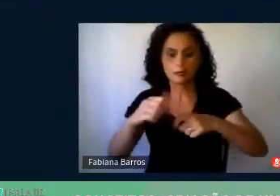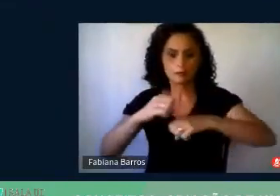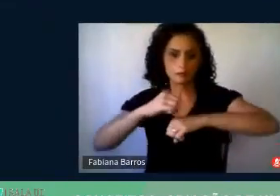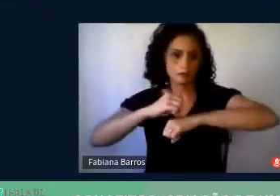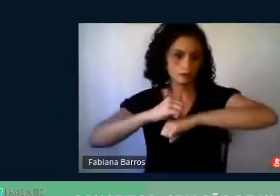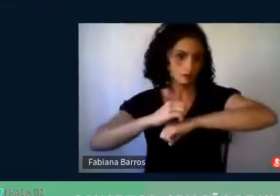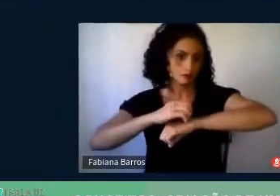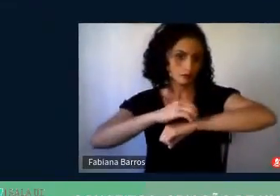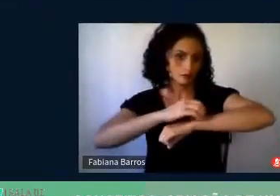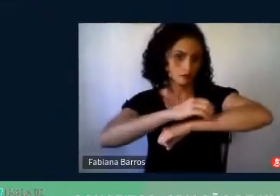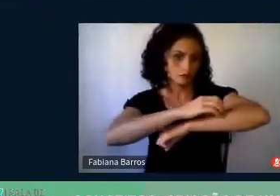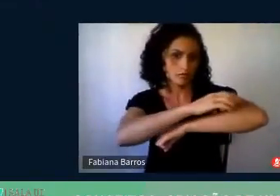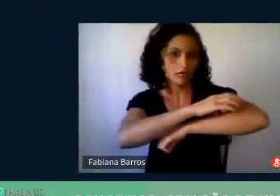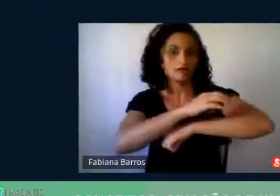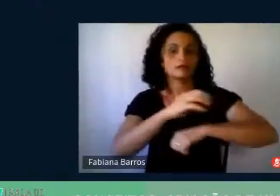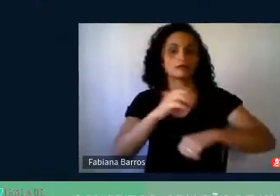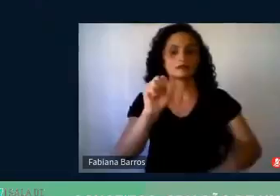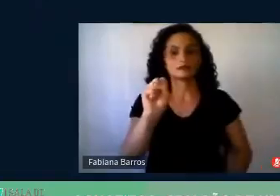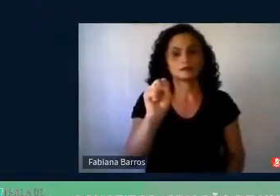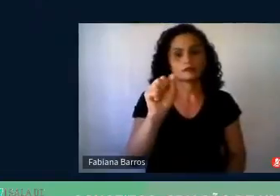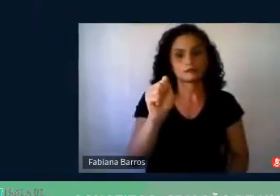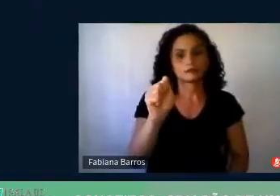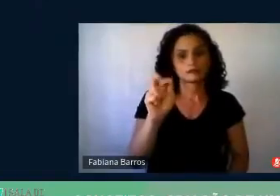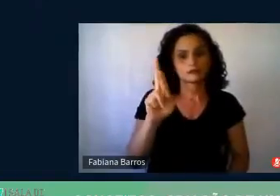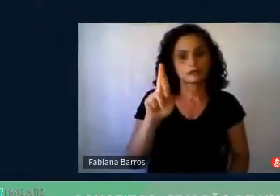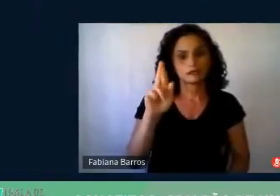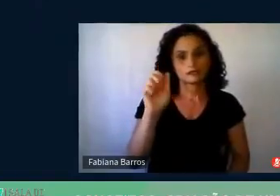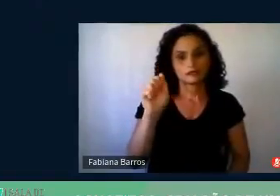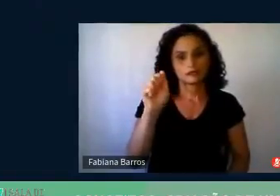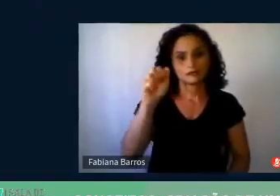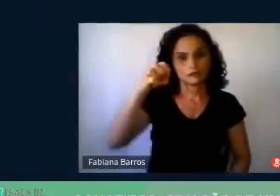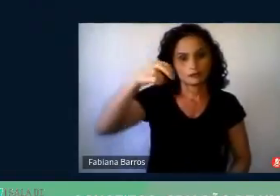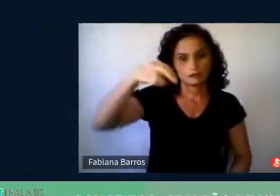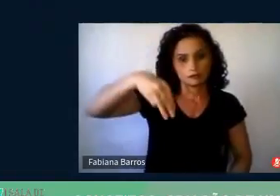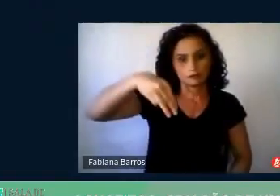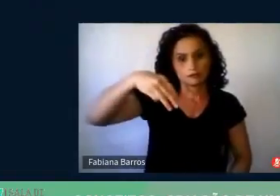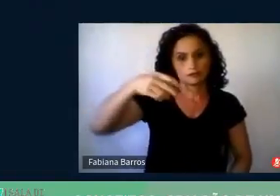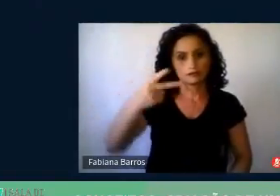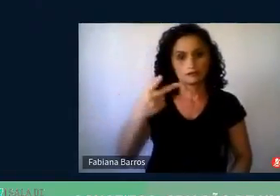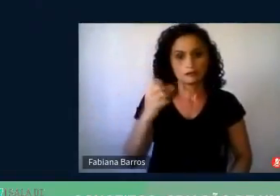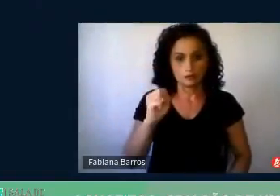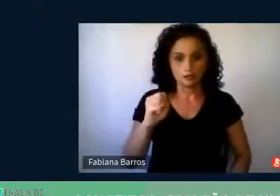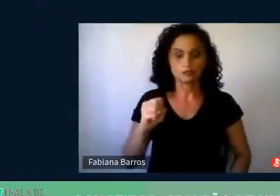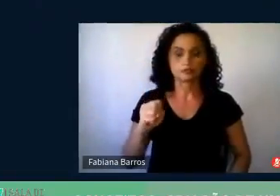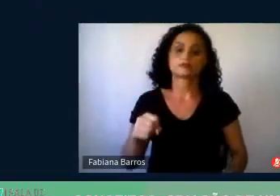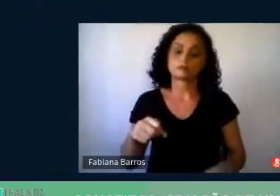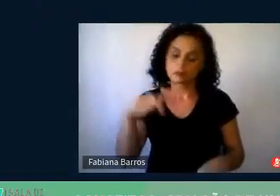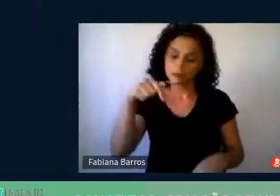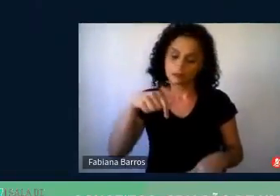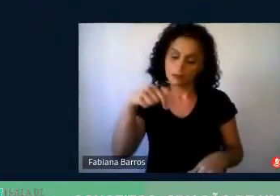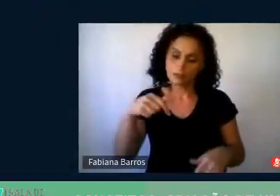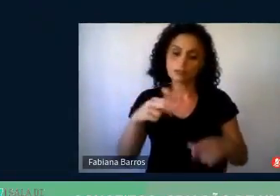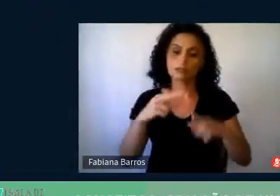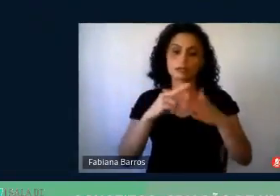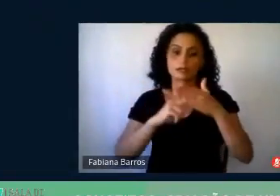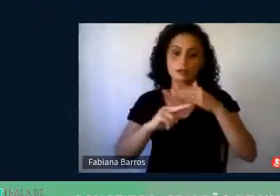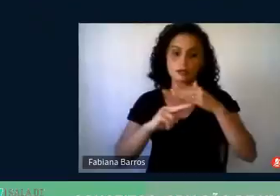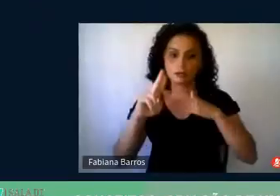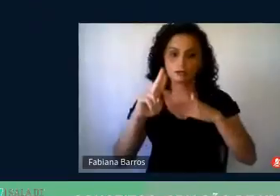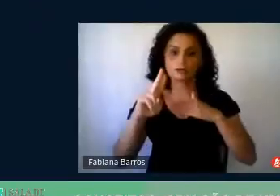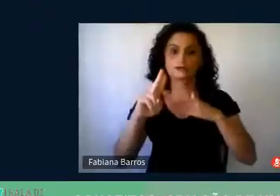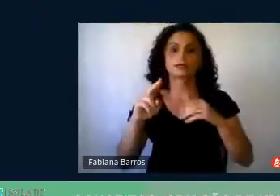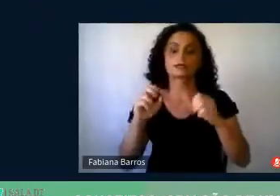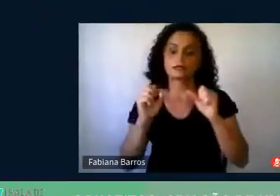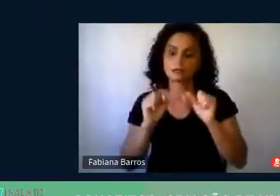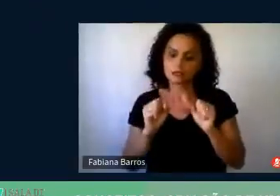do sarampo, a gente devia se preparar, porque a gente tem um risco muito grande de ter um surto de sarampo dentro do campus da UNB. Então, uma das alunas do ano passado